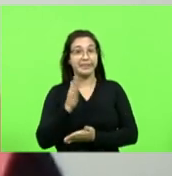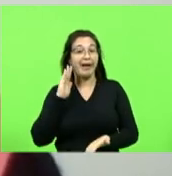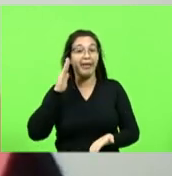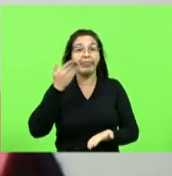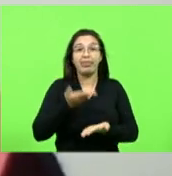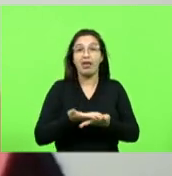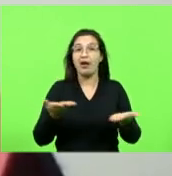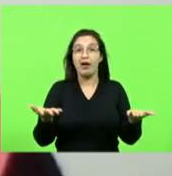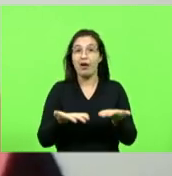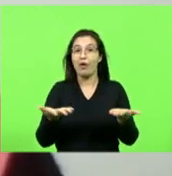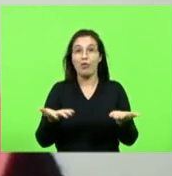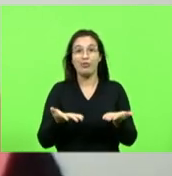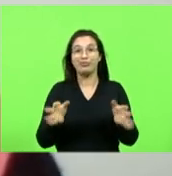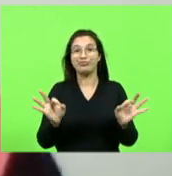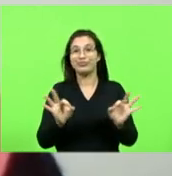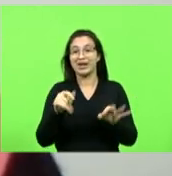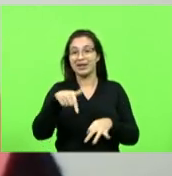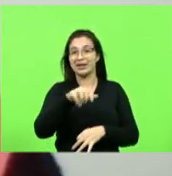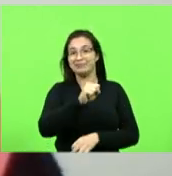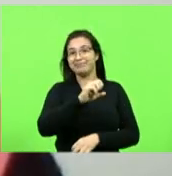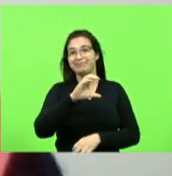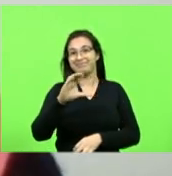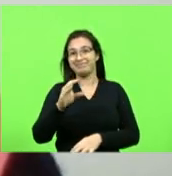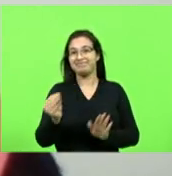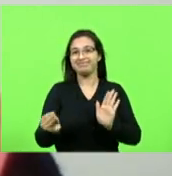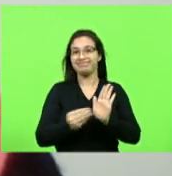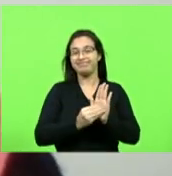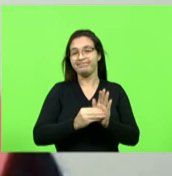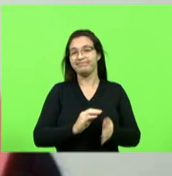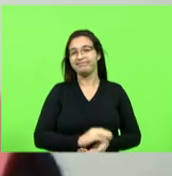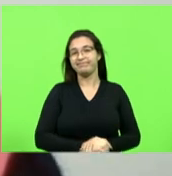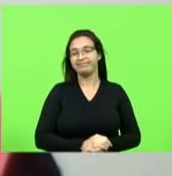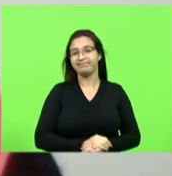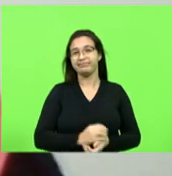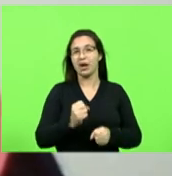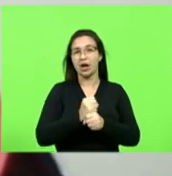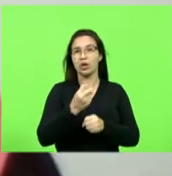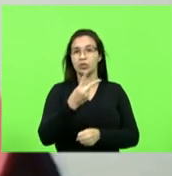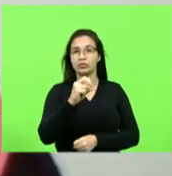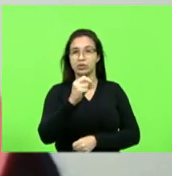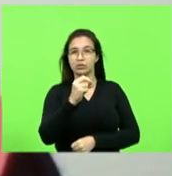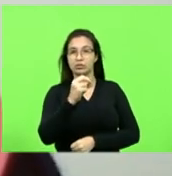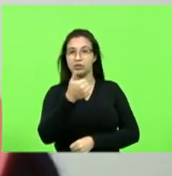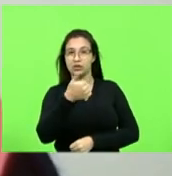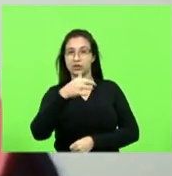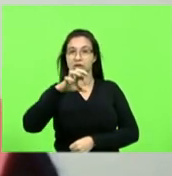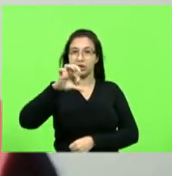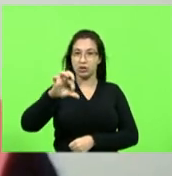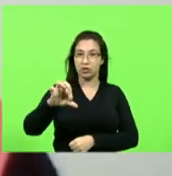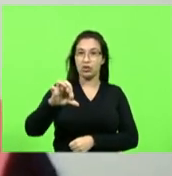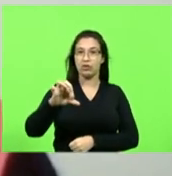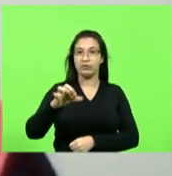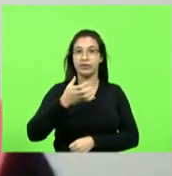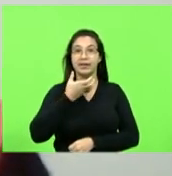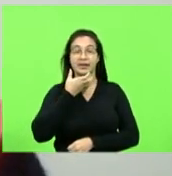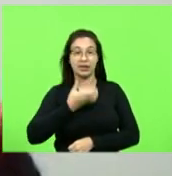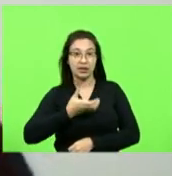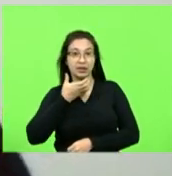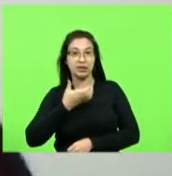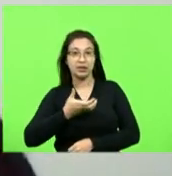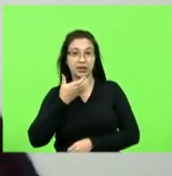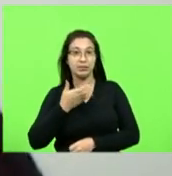nosso estado. A aprovação desta lei em dezembro de 2019, num contexto de desmonte